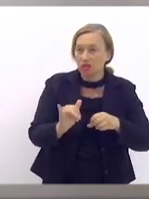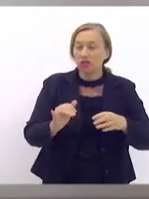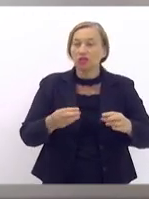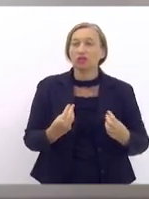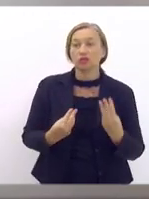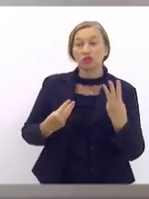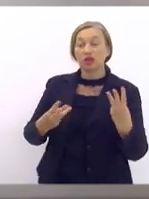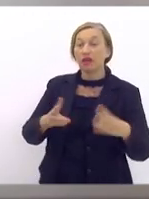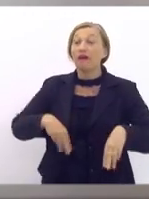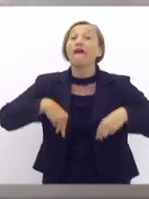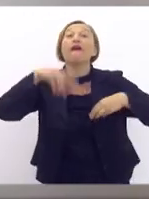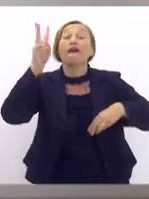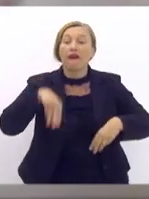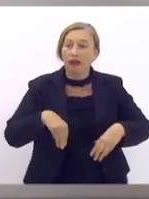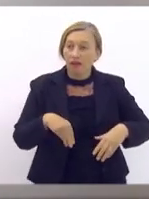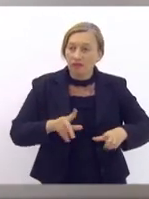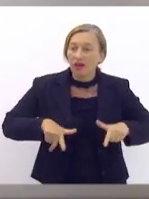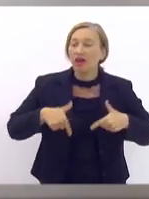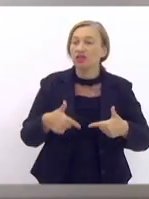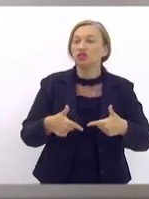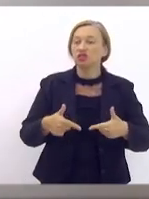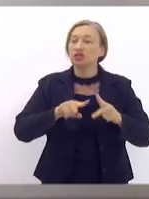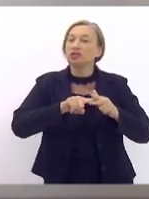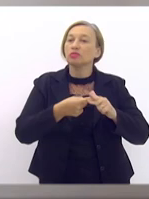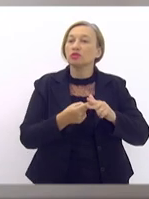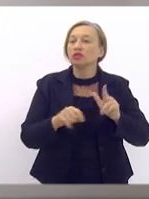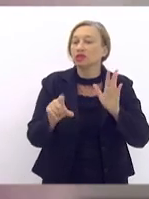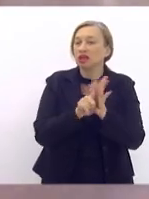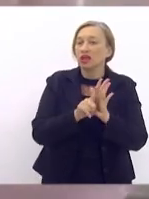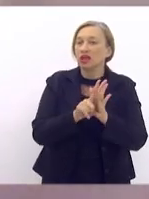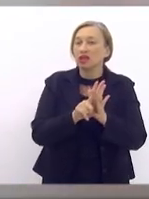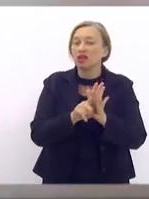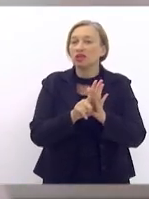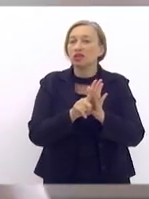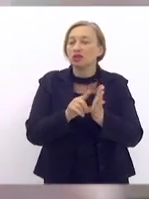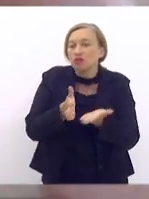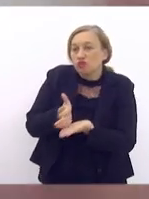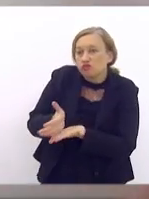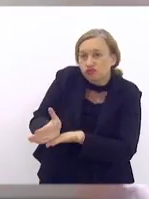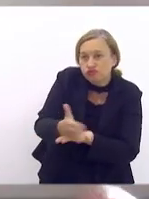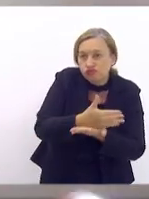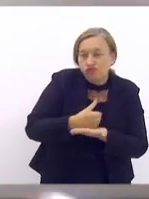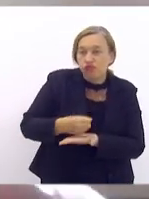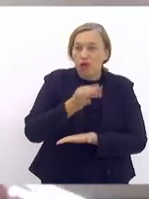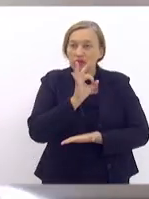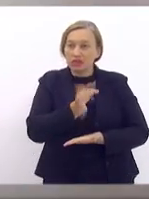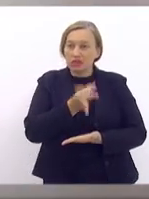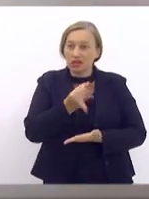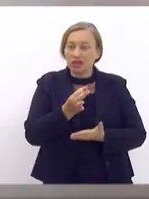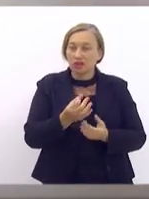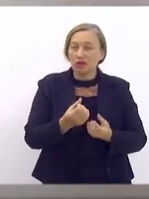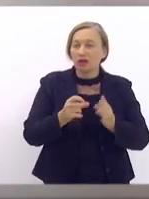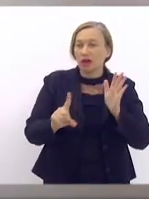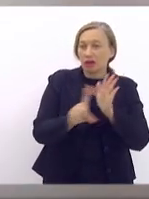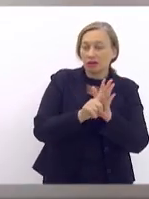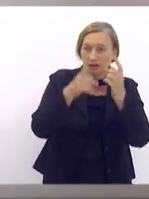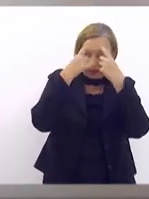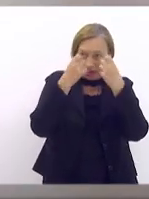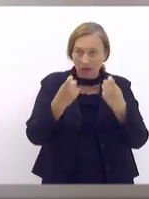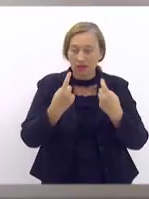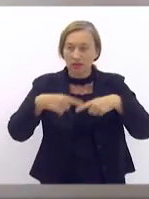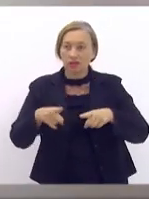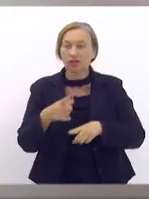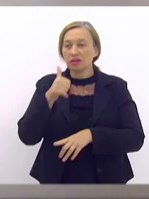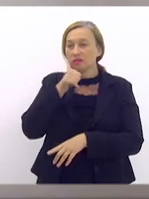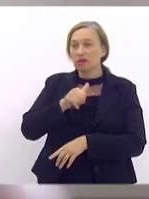é que vai subsidiar essa alteração legislativa com dados concretos sobre a aplicação da lei de violência política? O observatório, que é